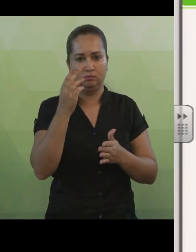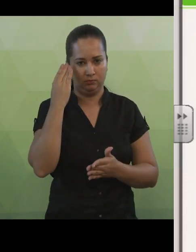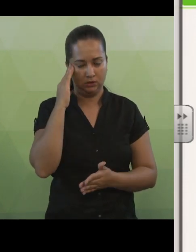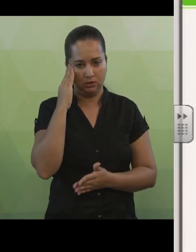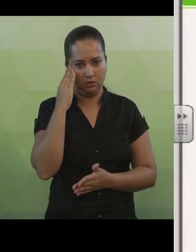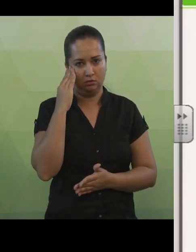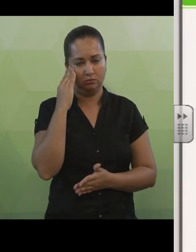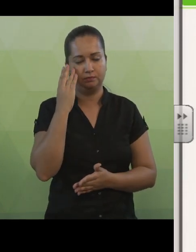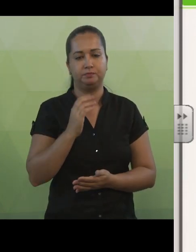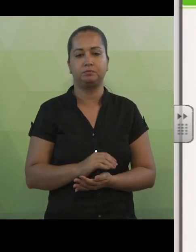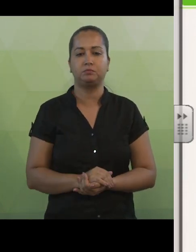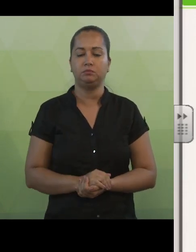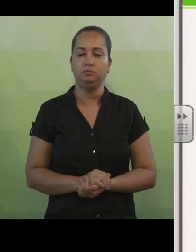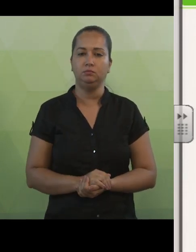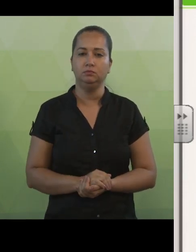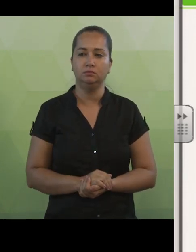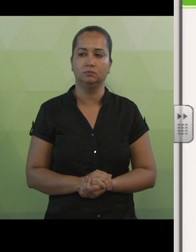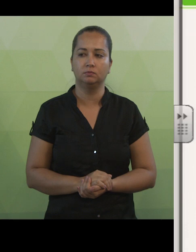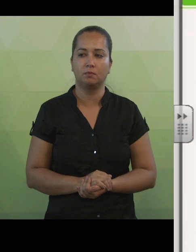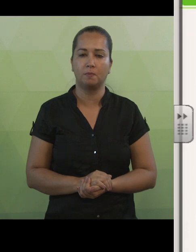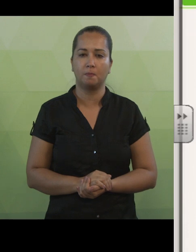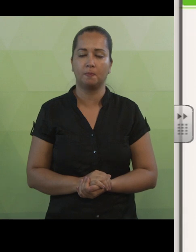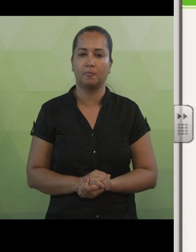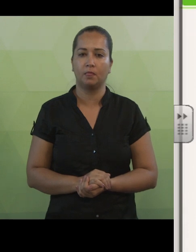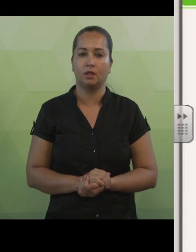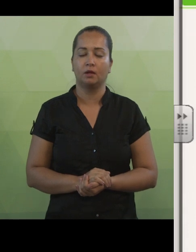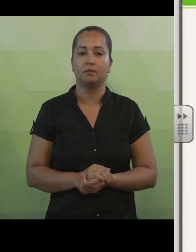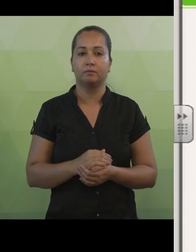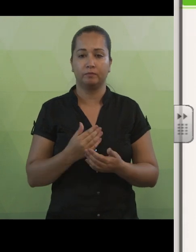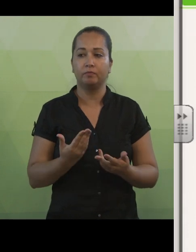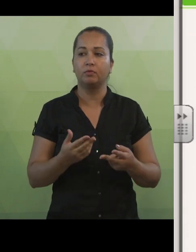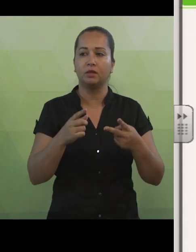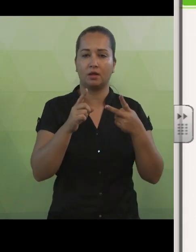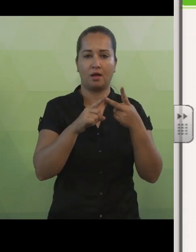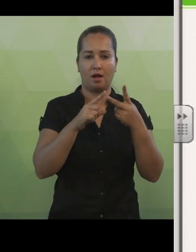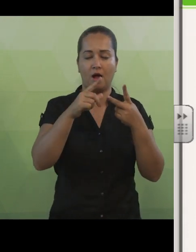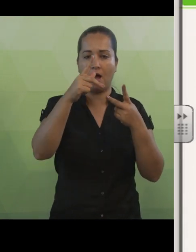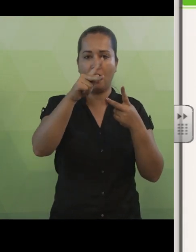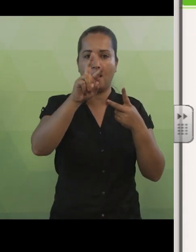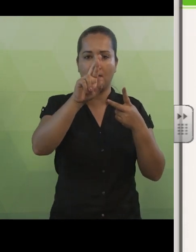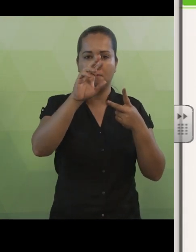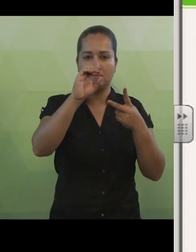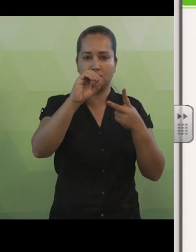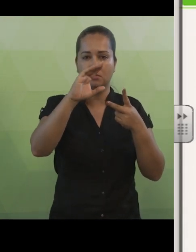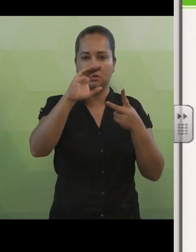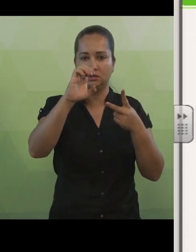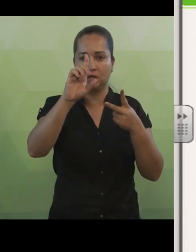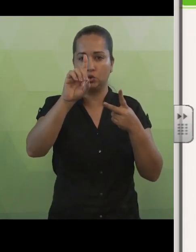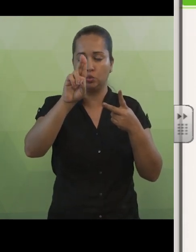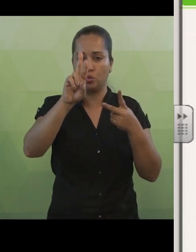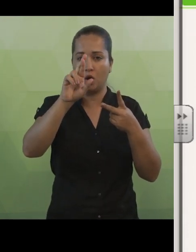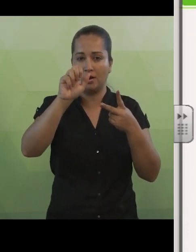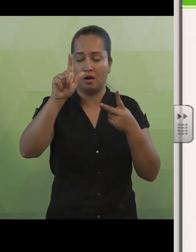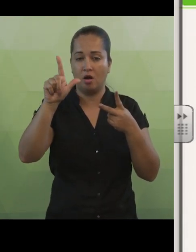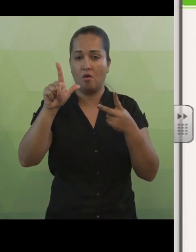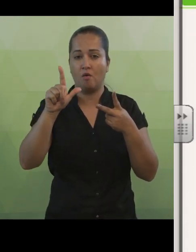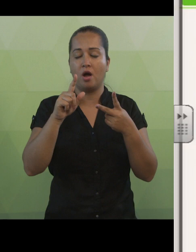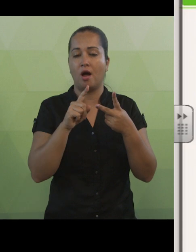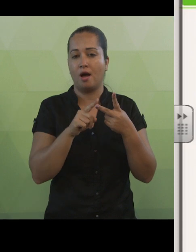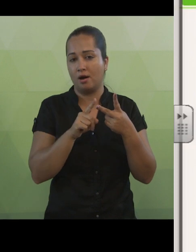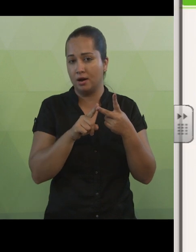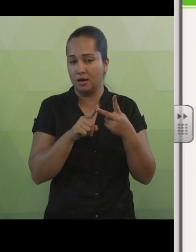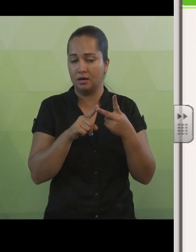restrição. Agora, para implementar a integridade procedural, em vez de declarar cláusulas que criam